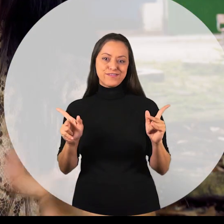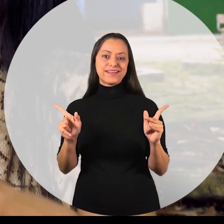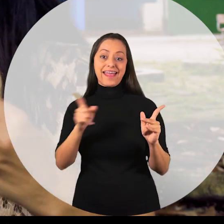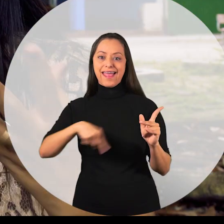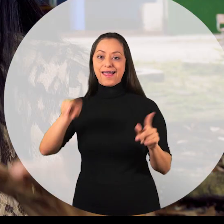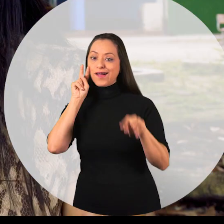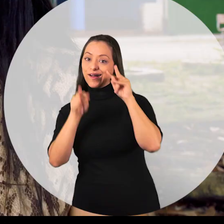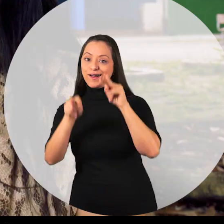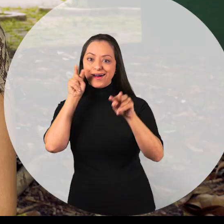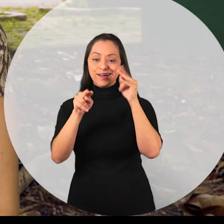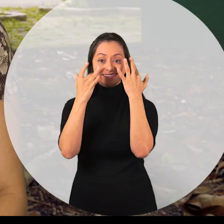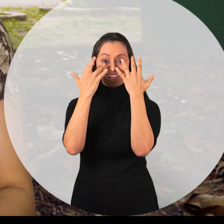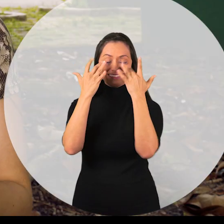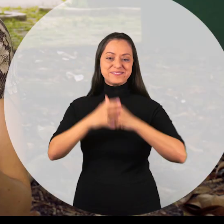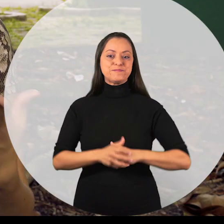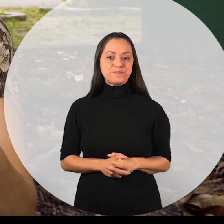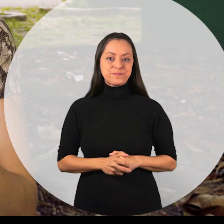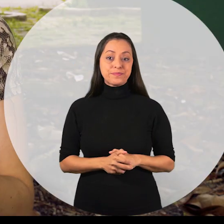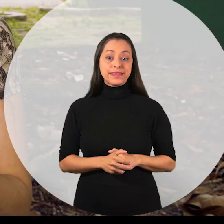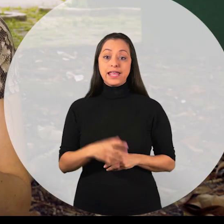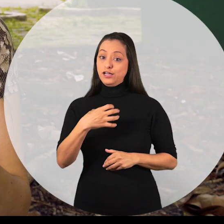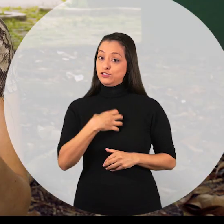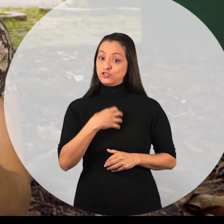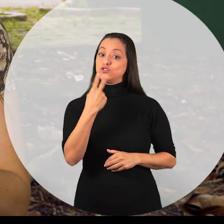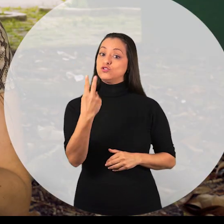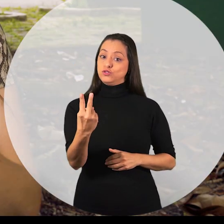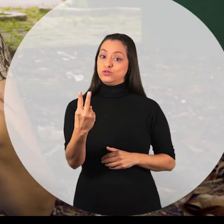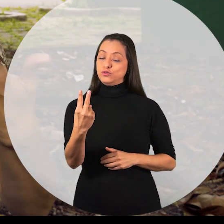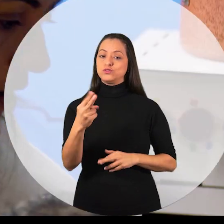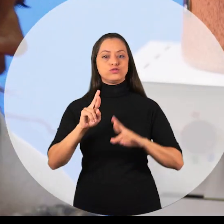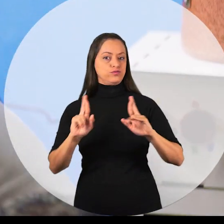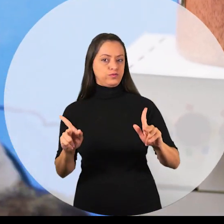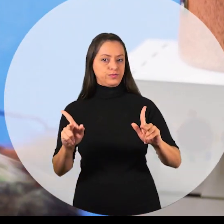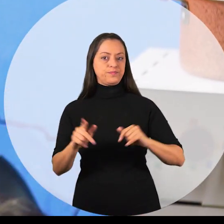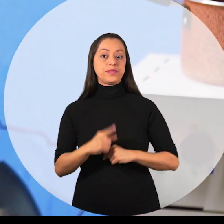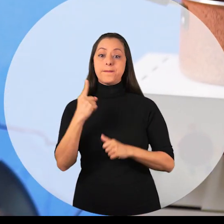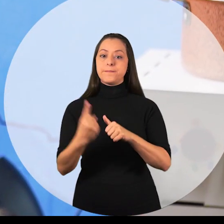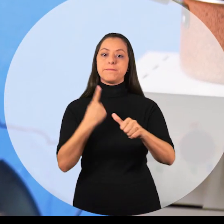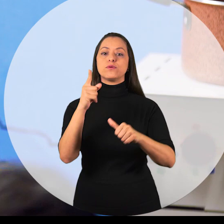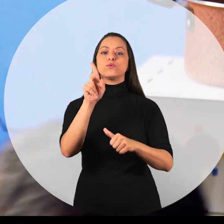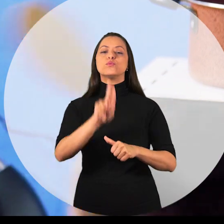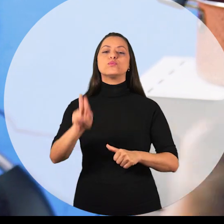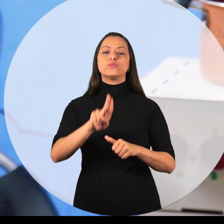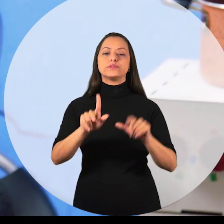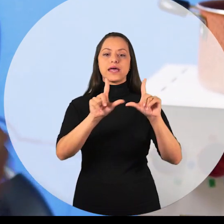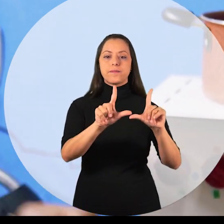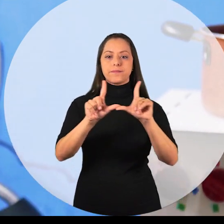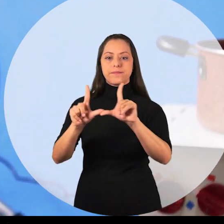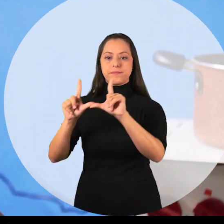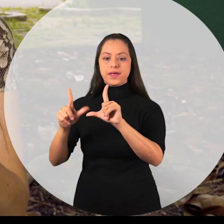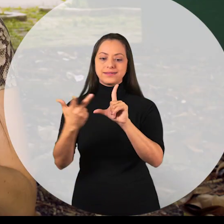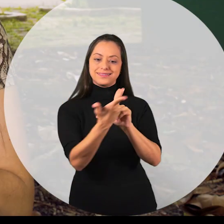chama atenção, que brilha os olhos. E eu fiz de duas formas diferentes. Então, fiz primeiro com o uso das imagens, né? Pra eles